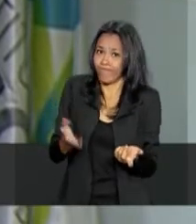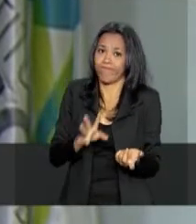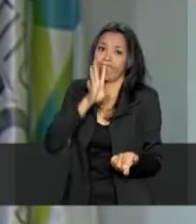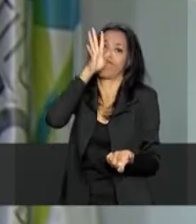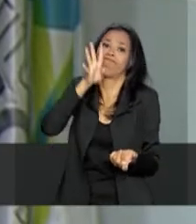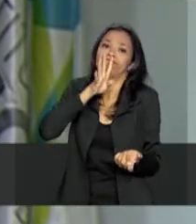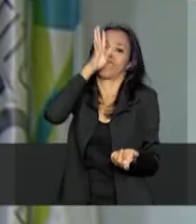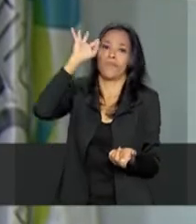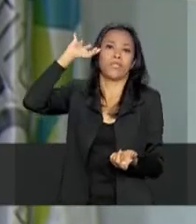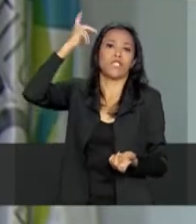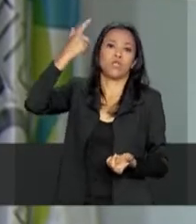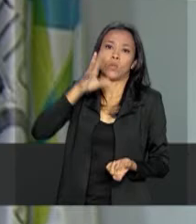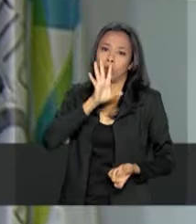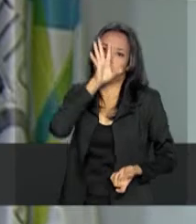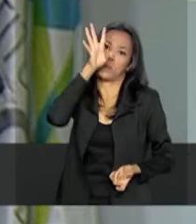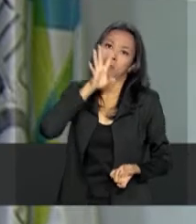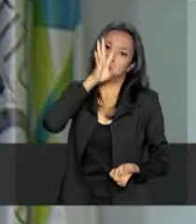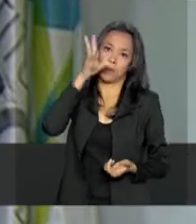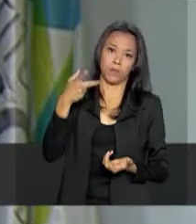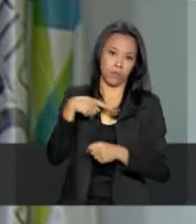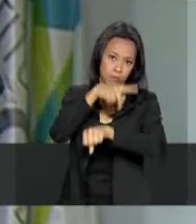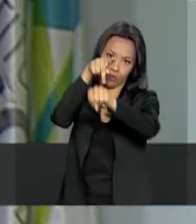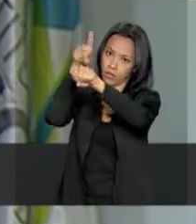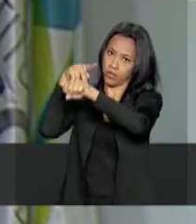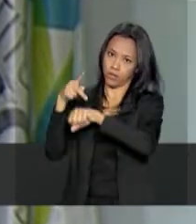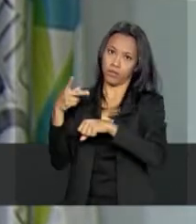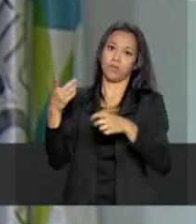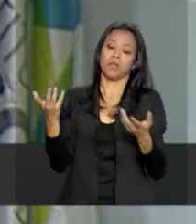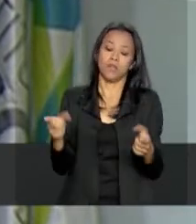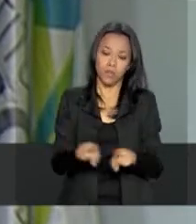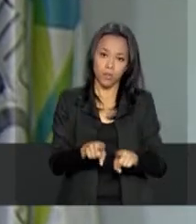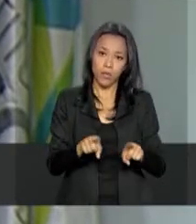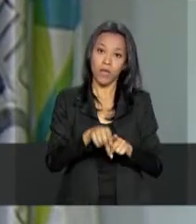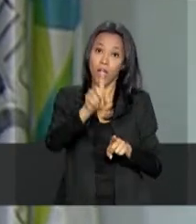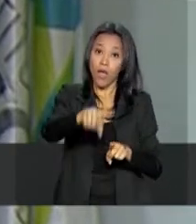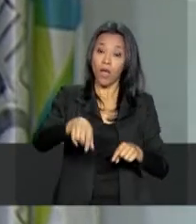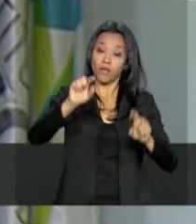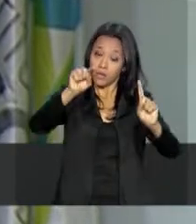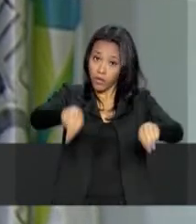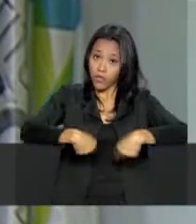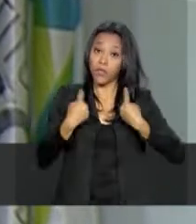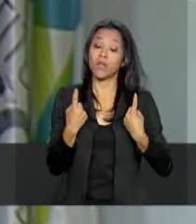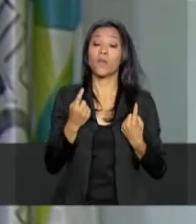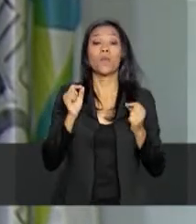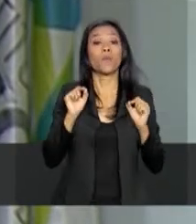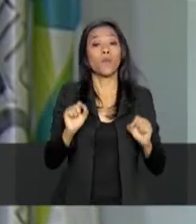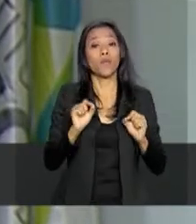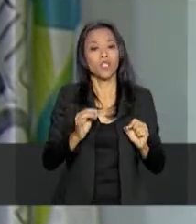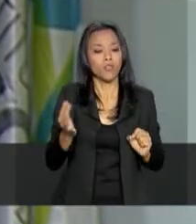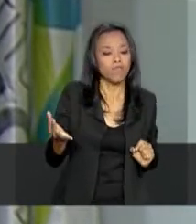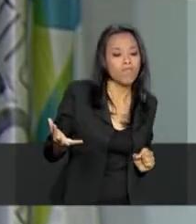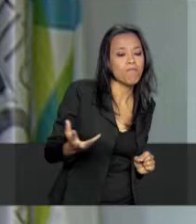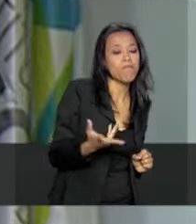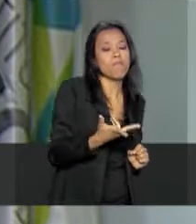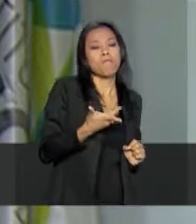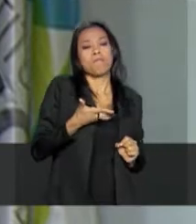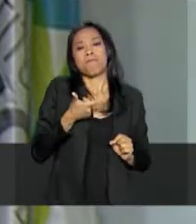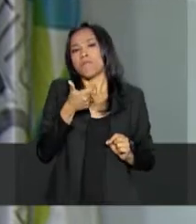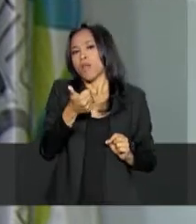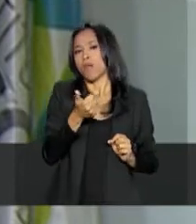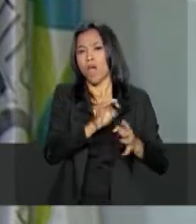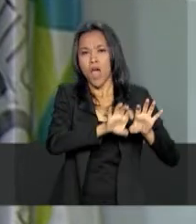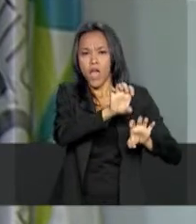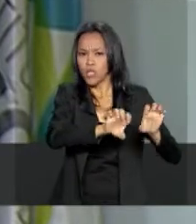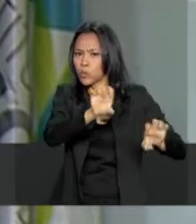e desafiadora é ainda a missão de aprimorar nossa infraestrutura